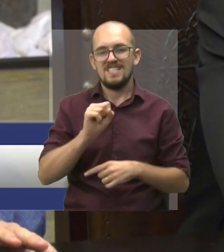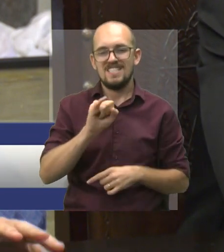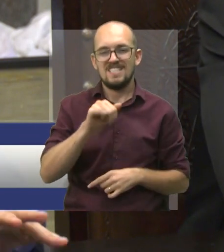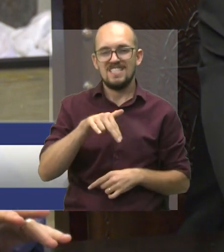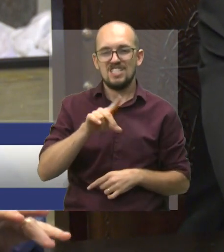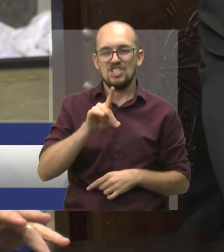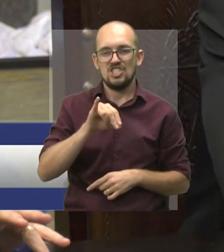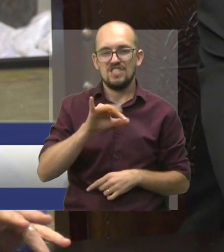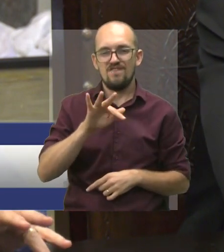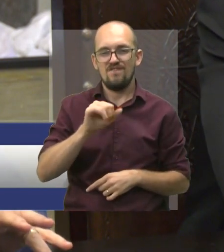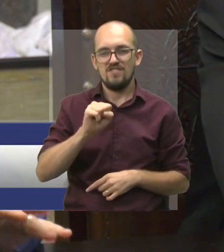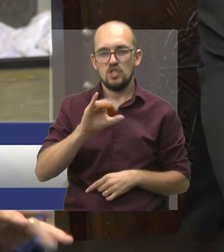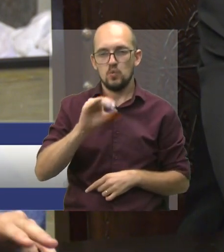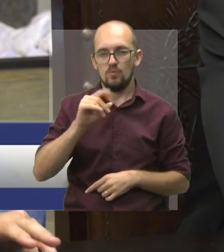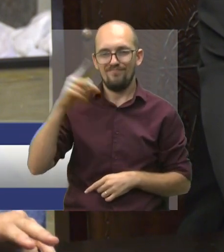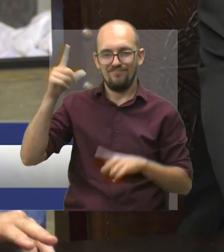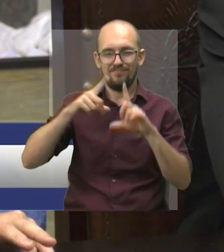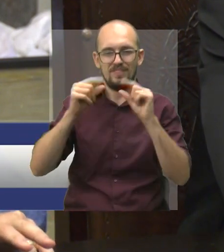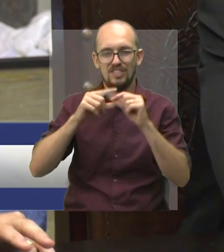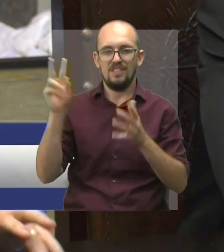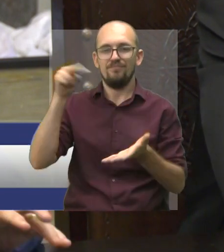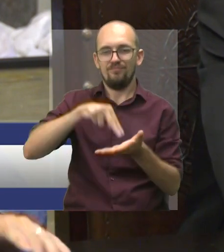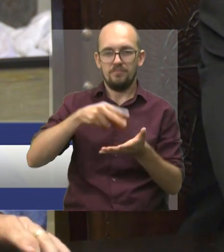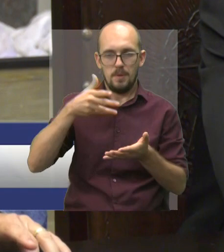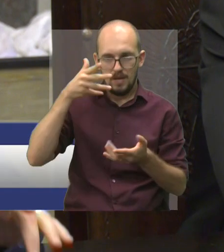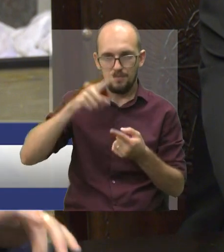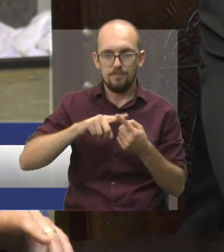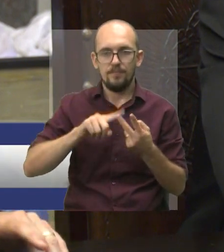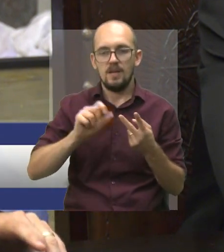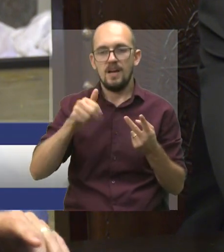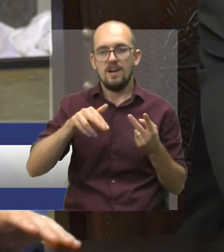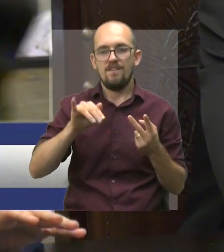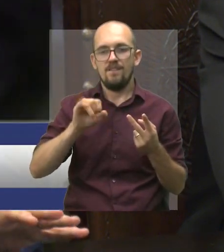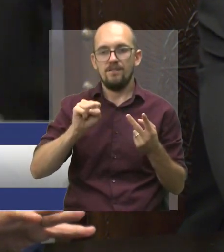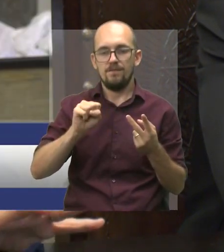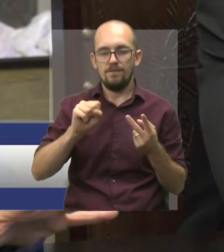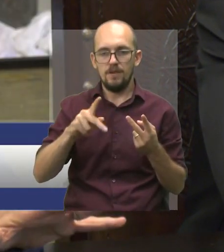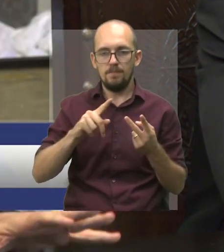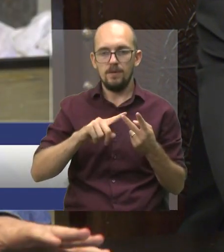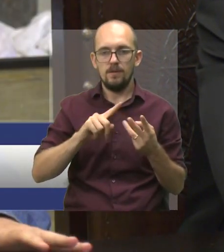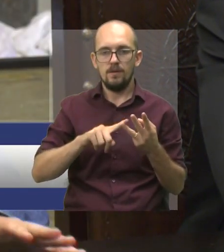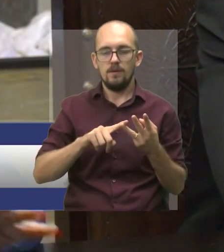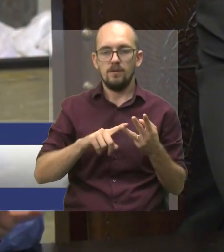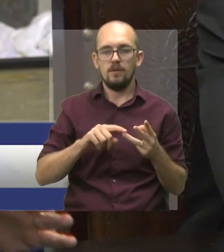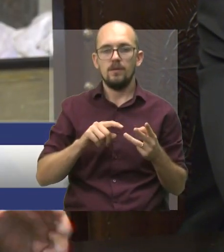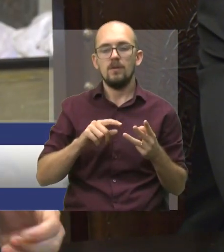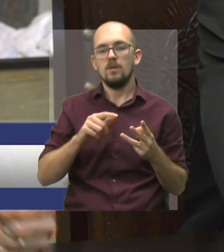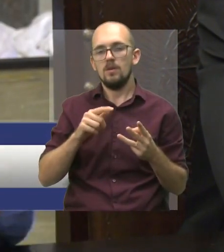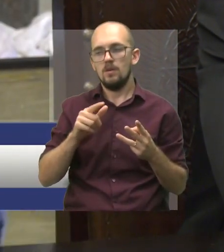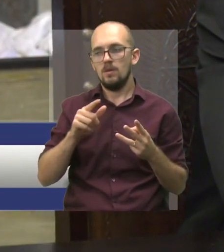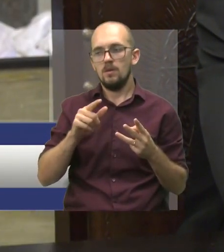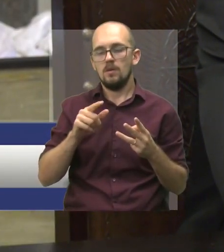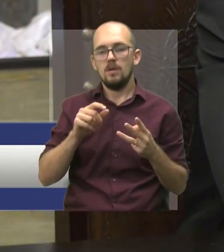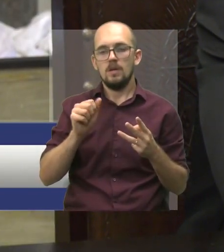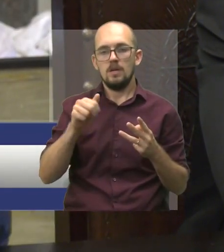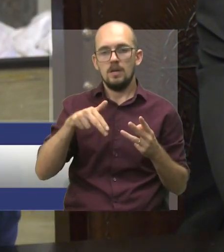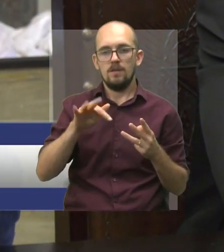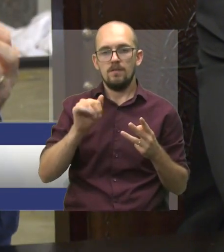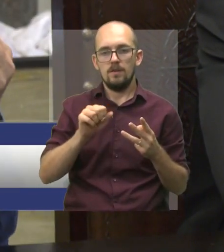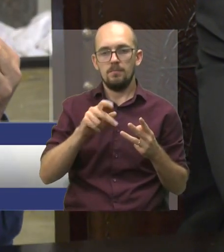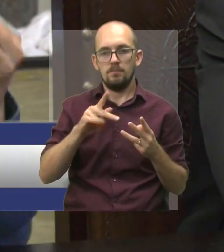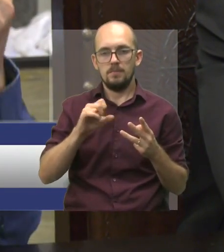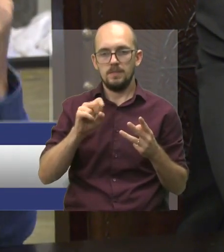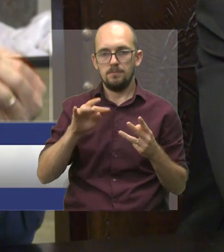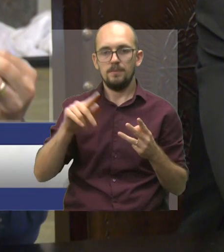lá em Brasília, e Anfip e APAFISP de São Paulo. Então, 3 institutos que pegaram todos